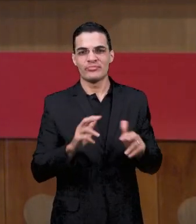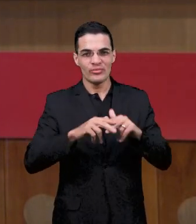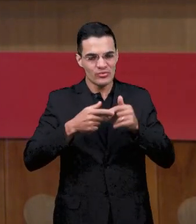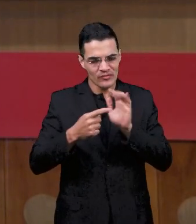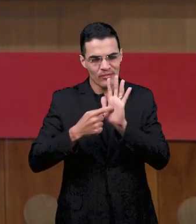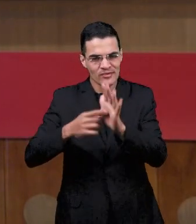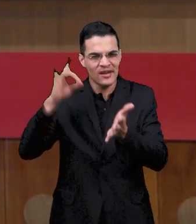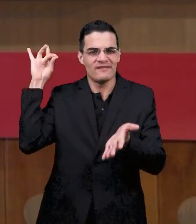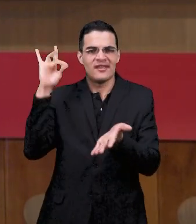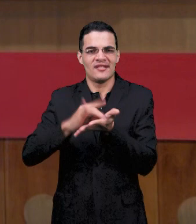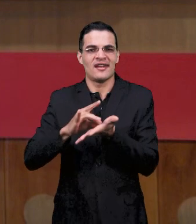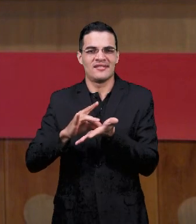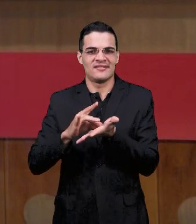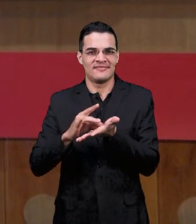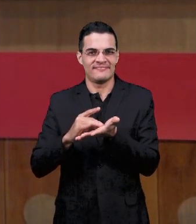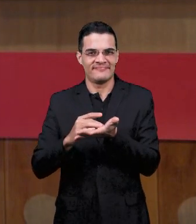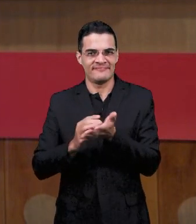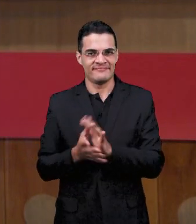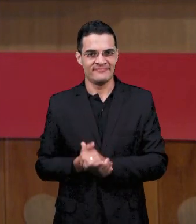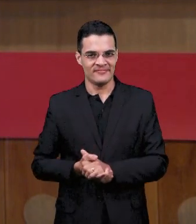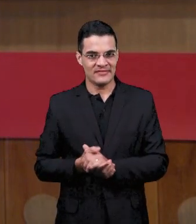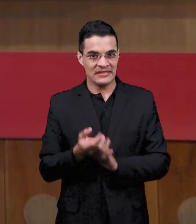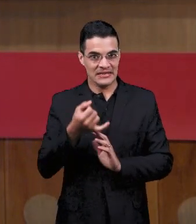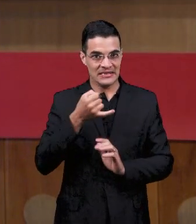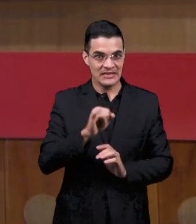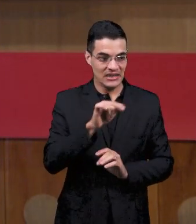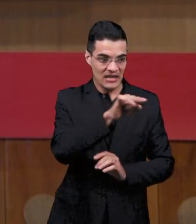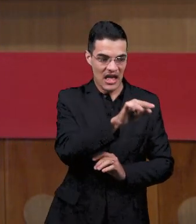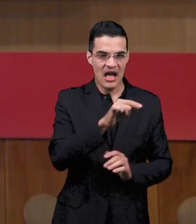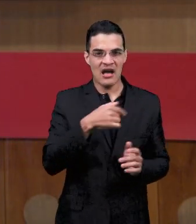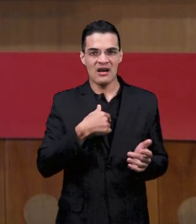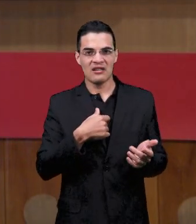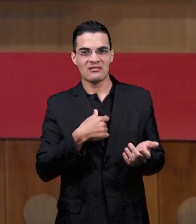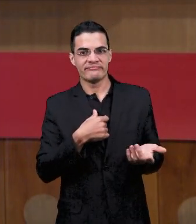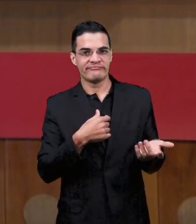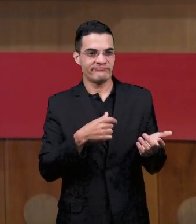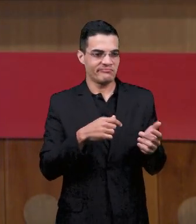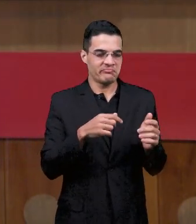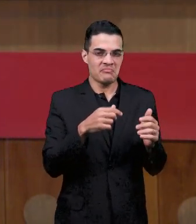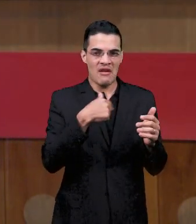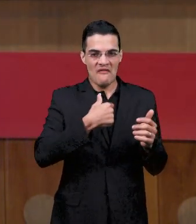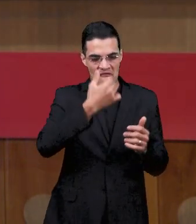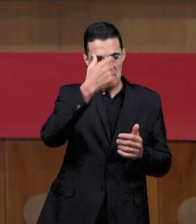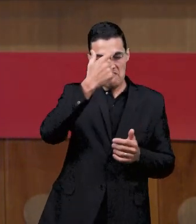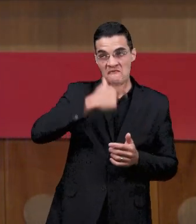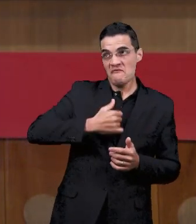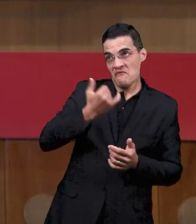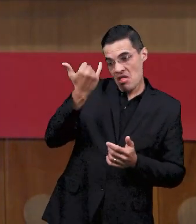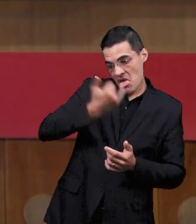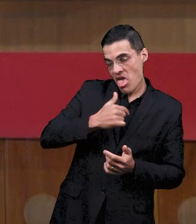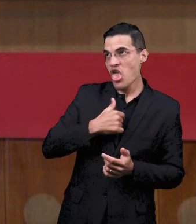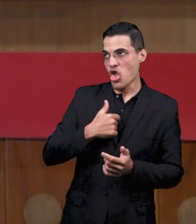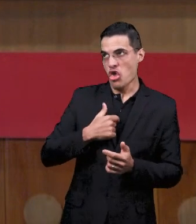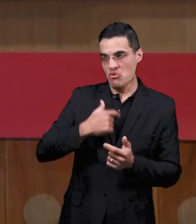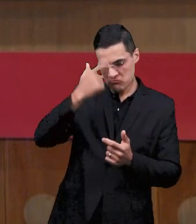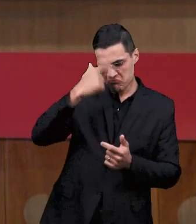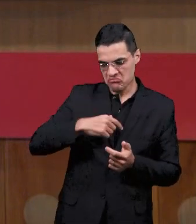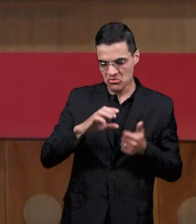que existem nominais, que nunca passaram pela porta estreita, que nunca andaram pelo caminho apertado.